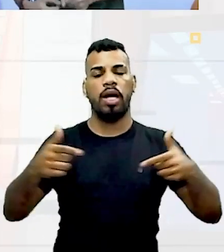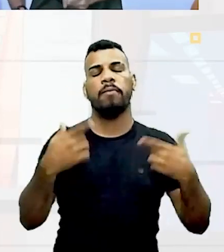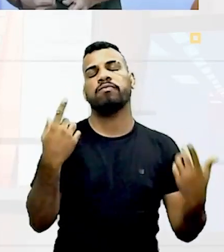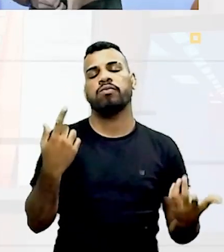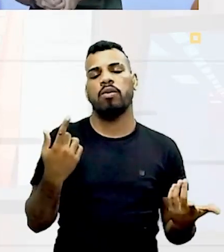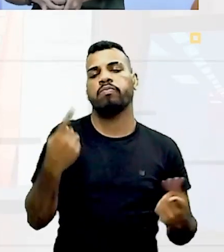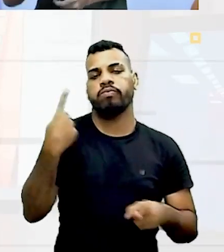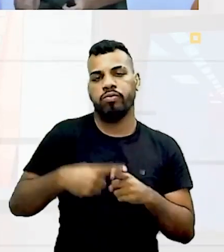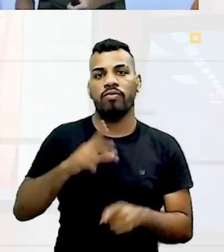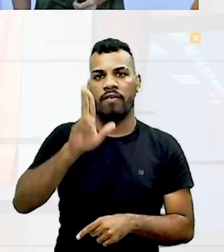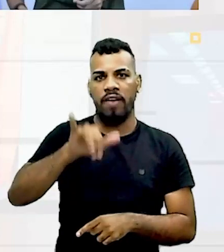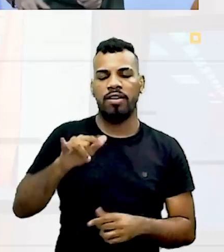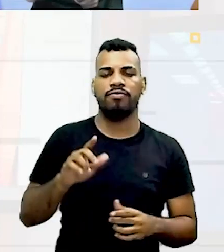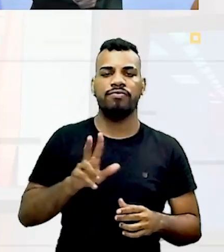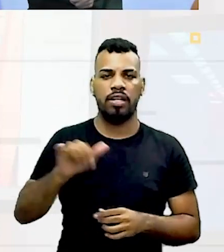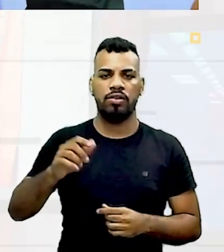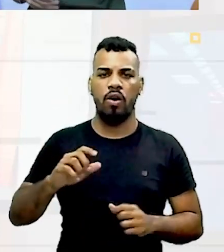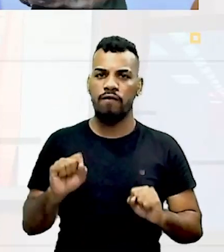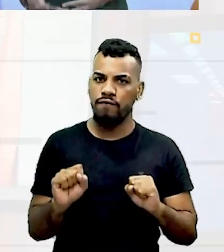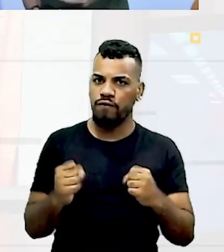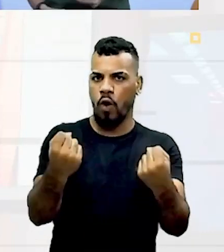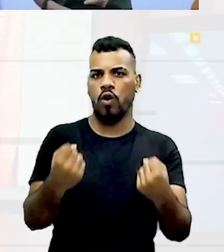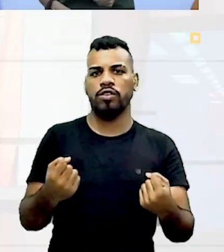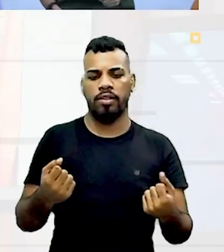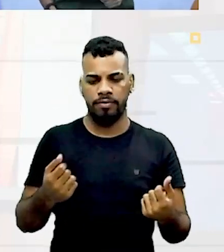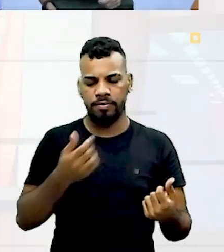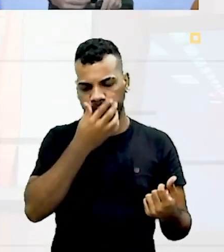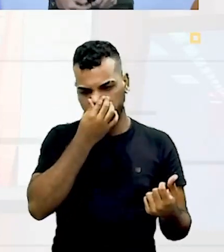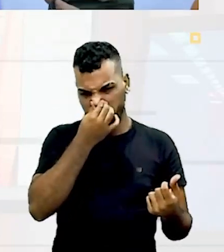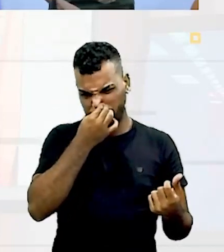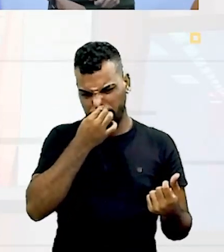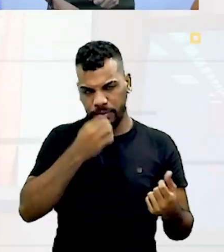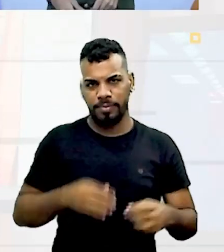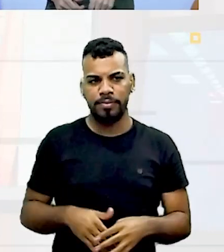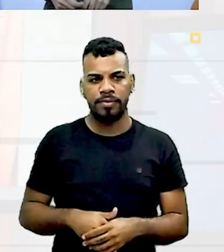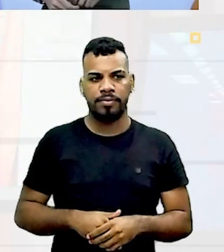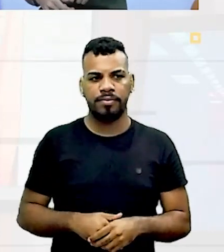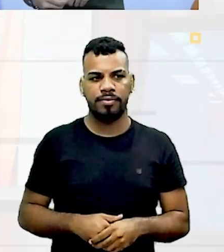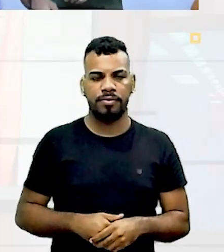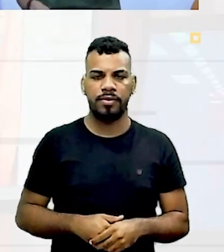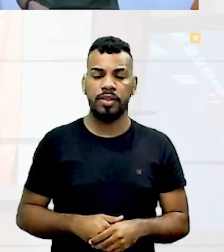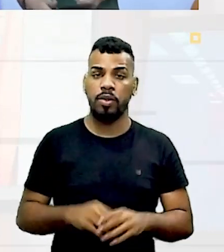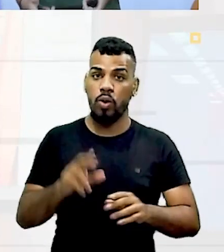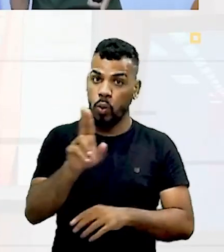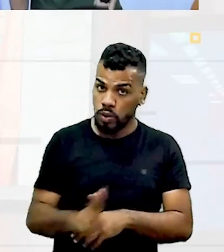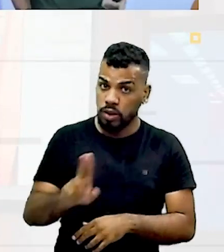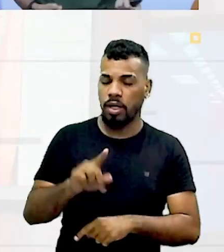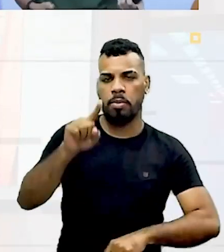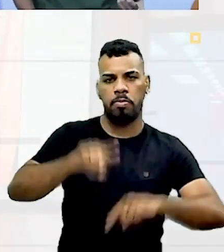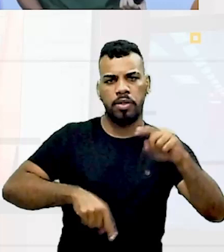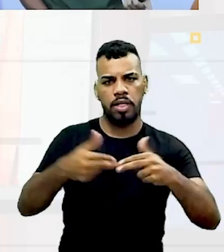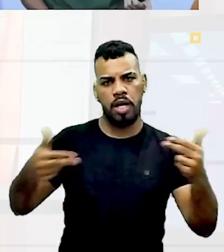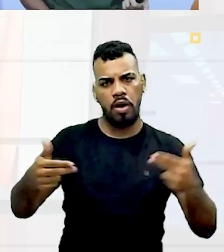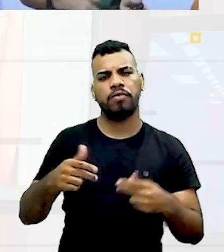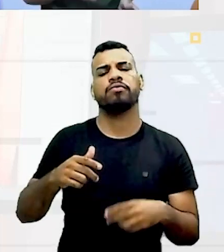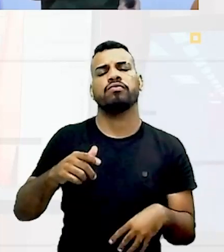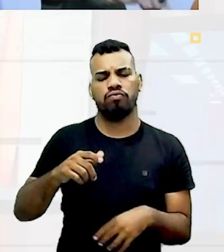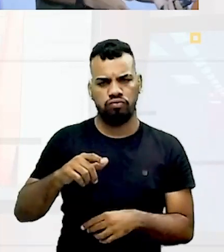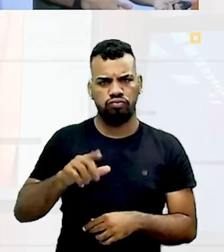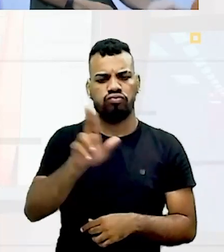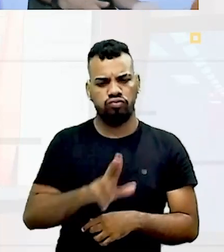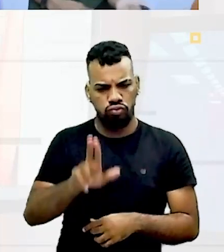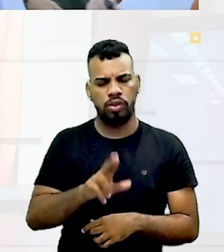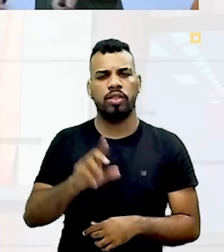justamente para dar essa ideia de força, de elasticidade. É muito utilizada mais para dizer o material, geralmente,